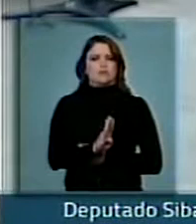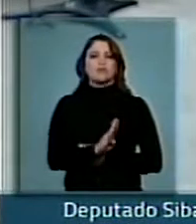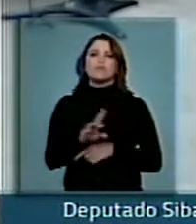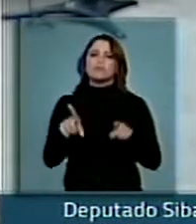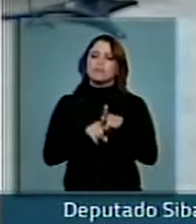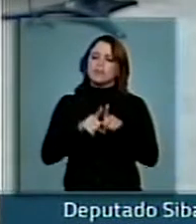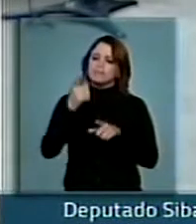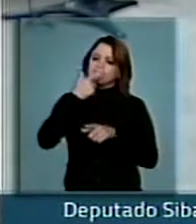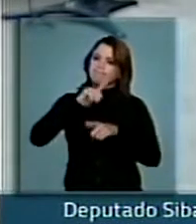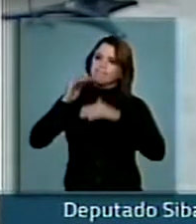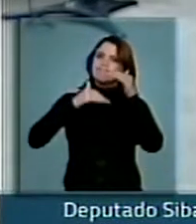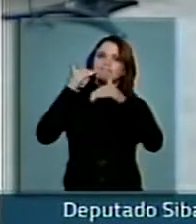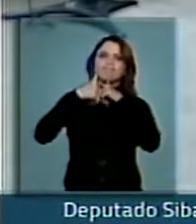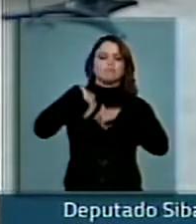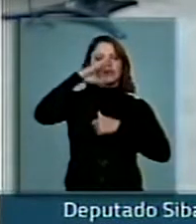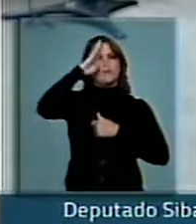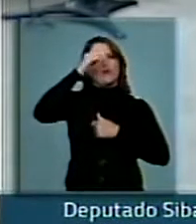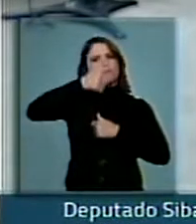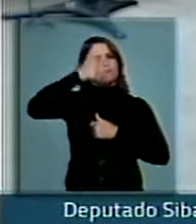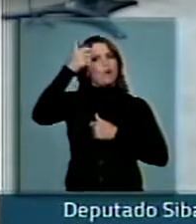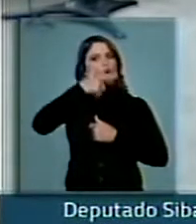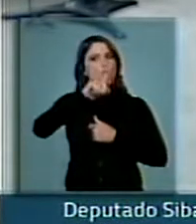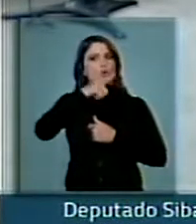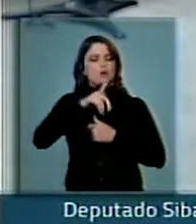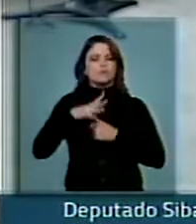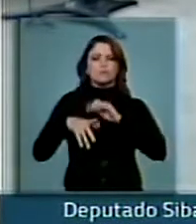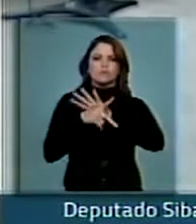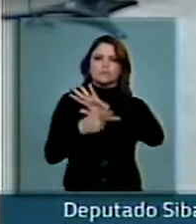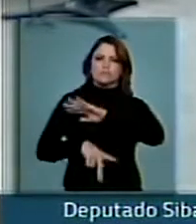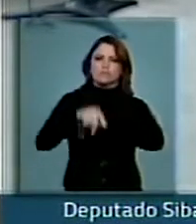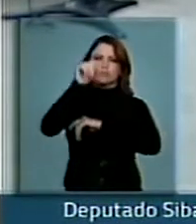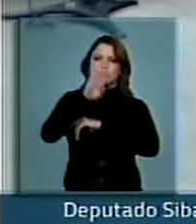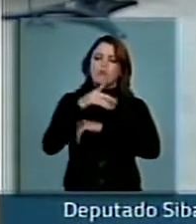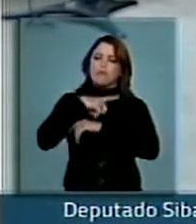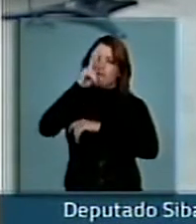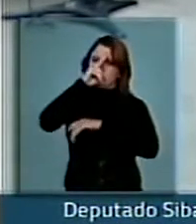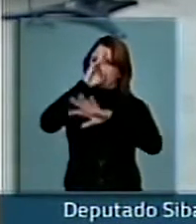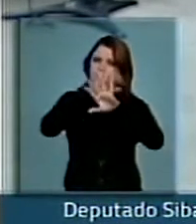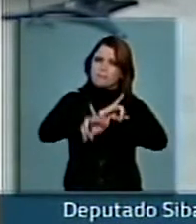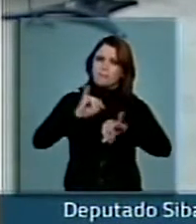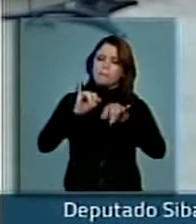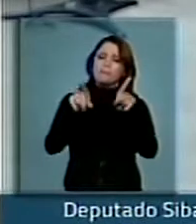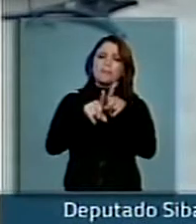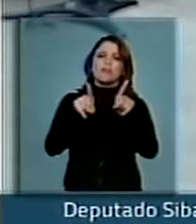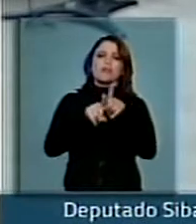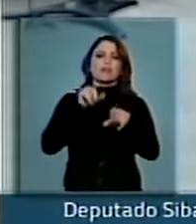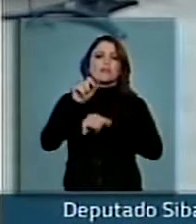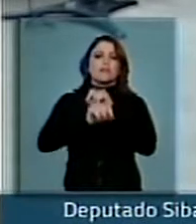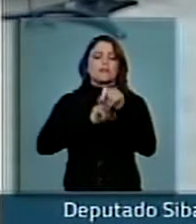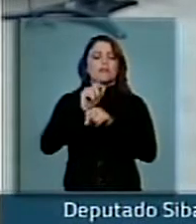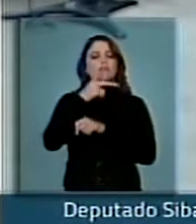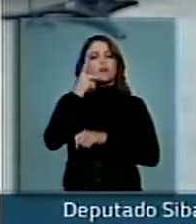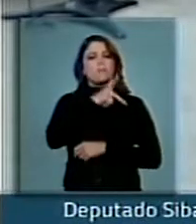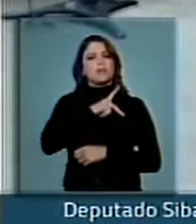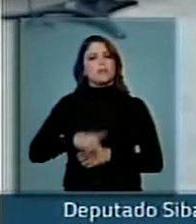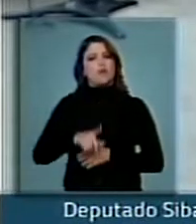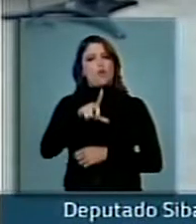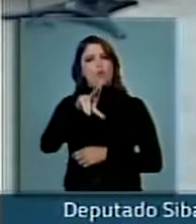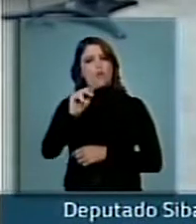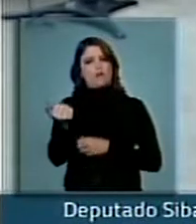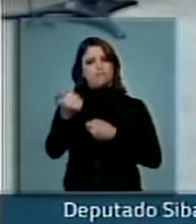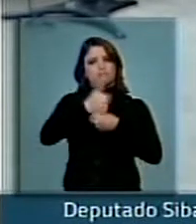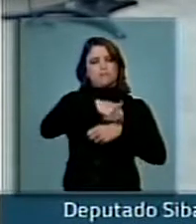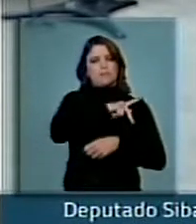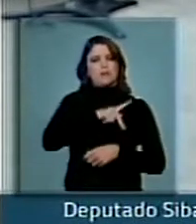as superações, as principais superações que nós já tivemos. Quero lembrar para Vossa Excelência ainda que, quando o presidente Lula assume o